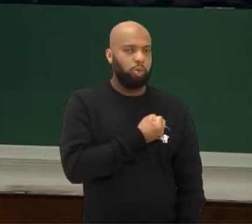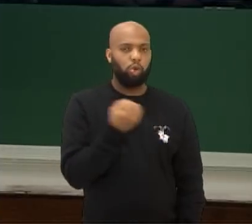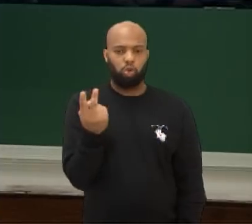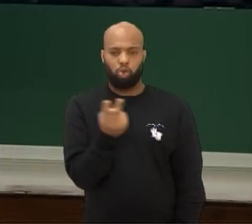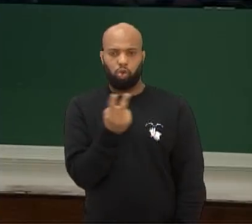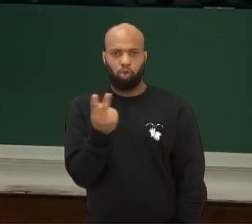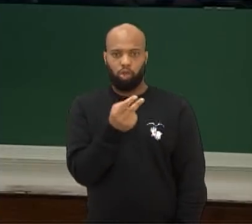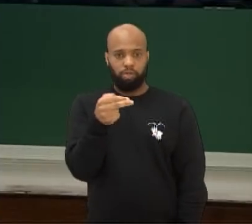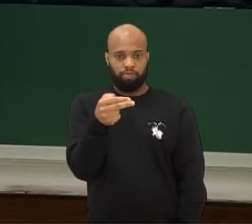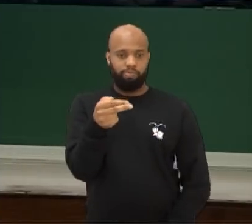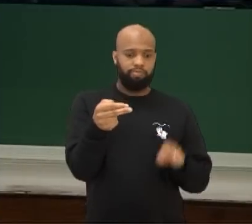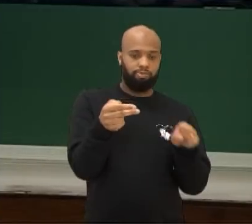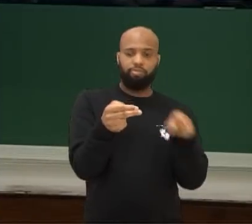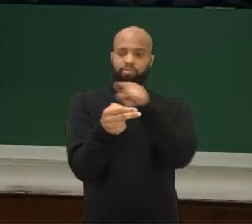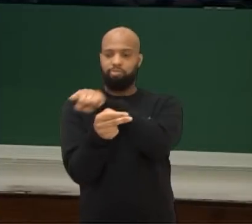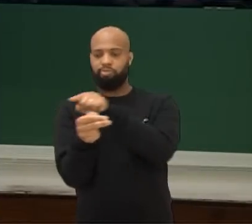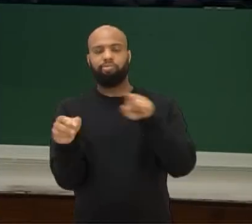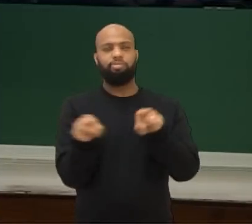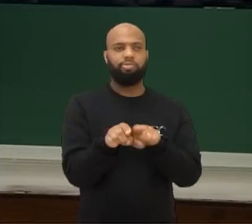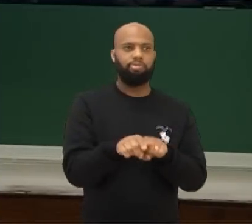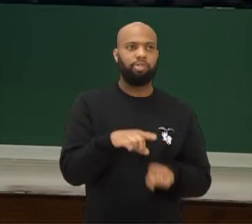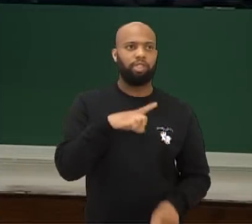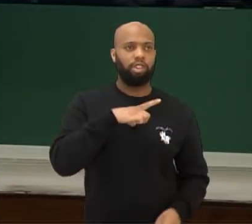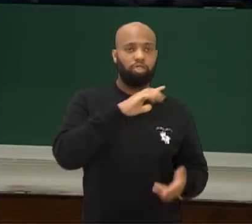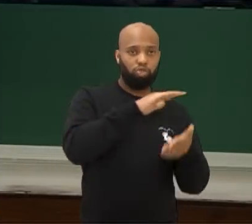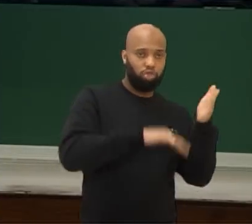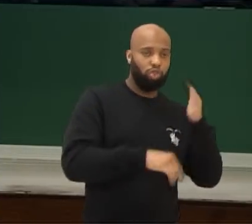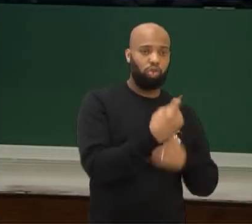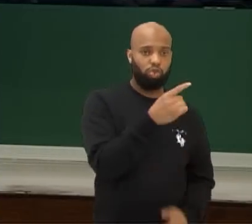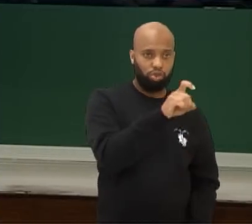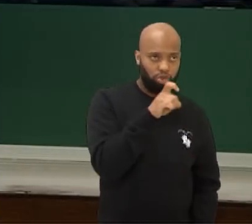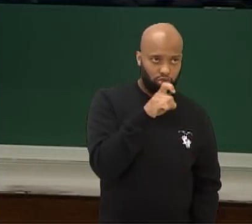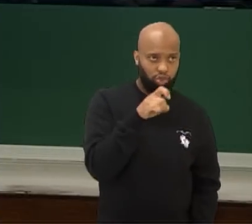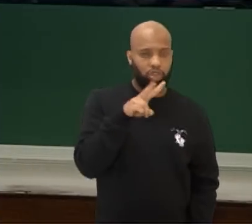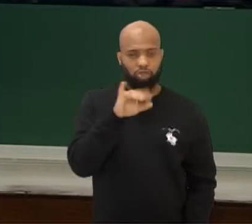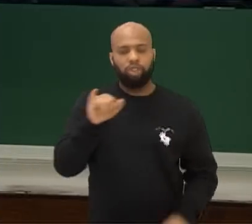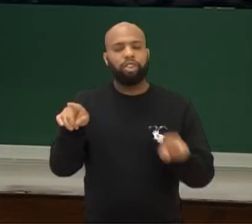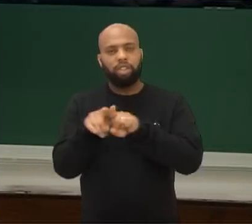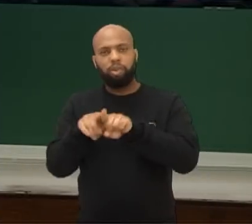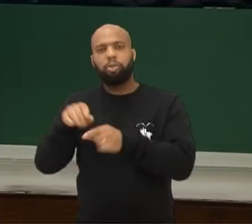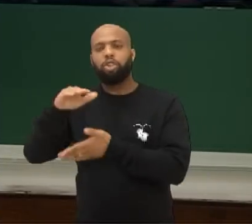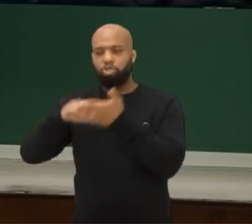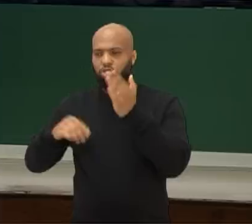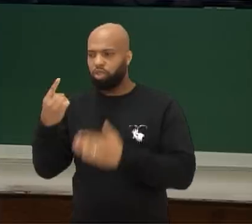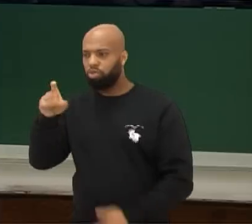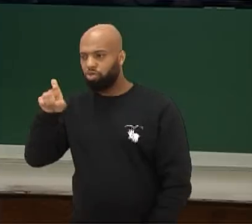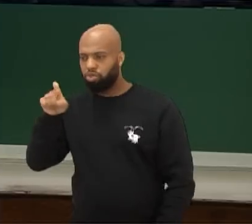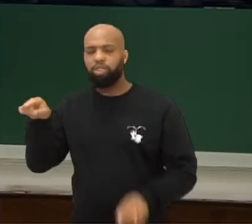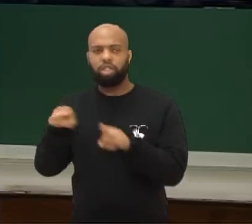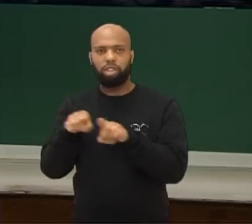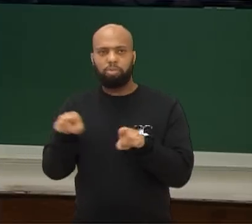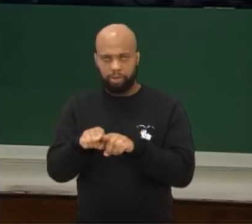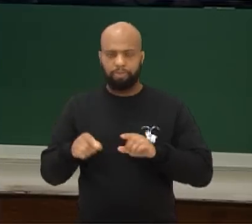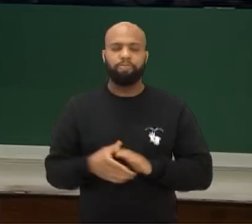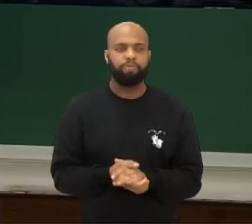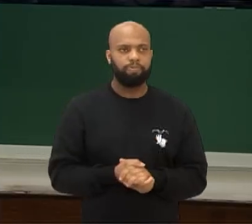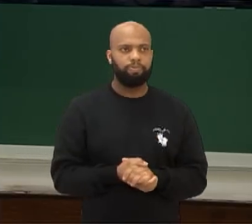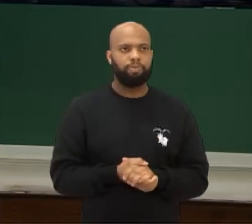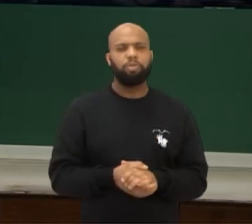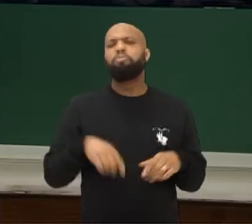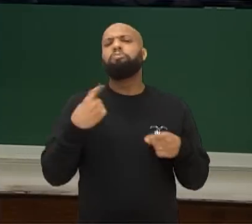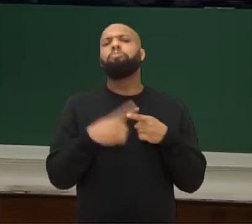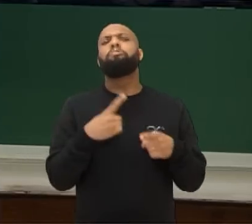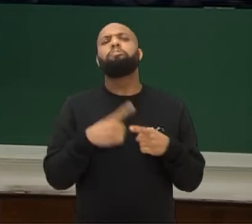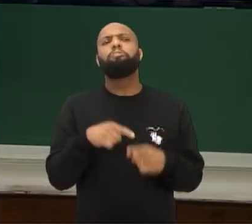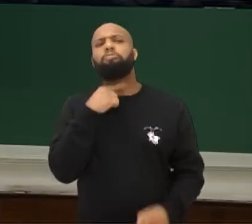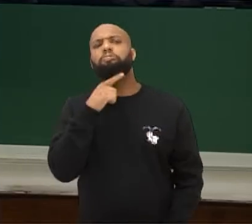minha igualdade. Então, eu tirei um x nessa igualdade, vou tirar um outro x nessa igualdade. Por que